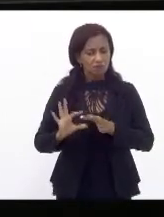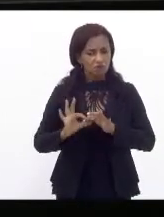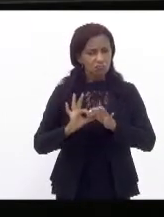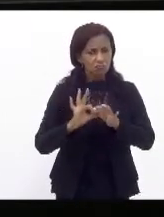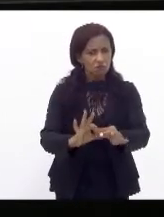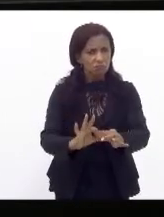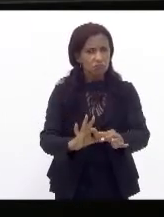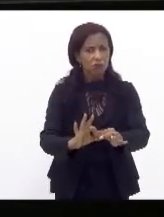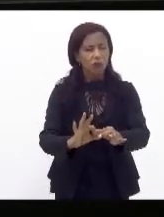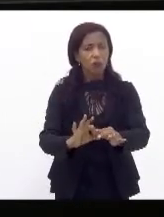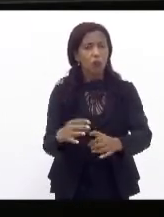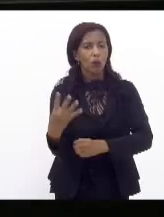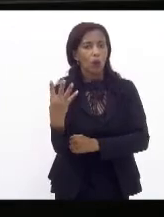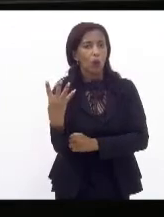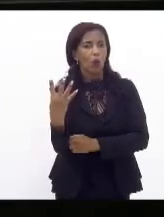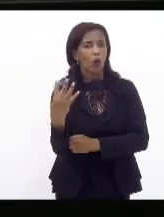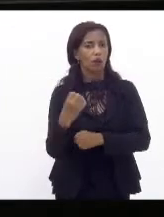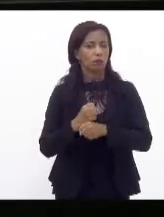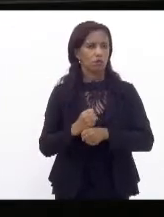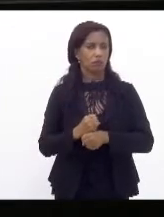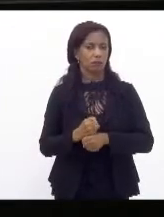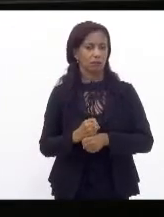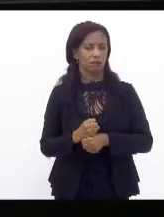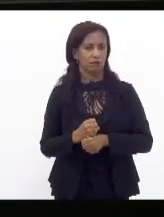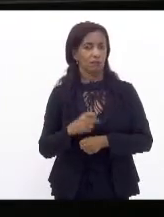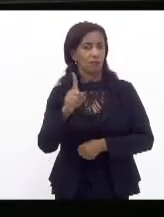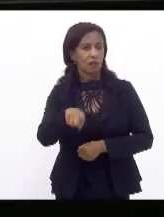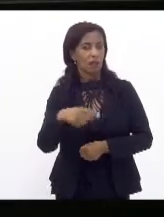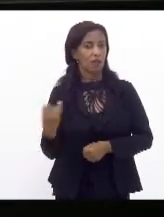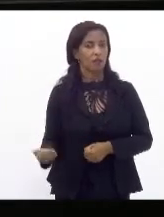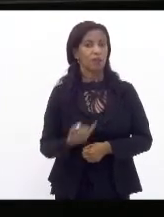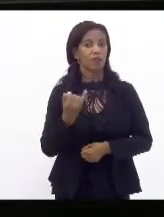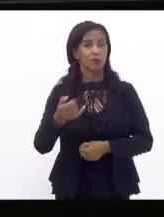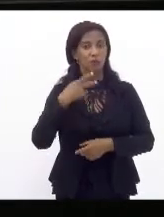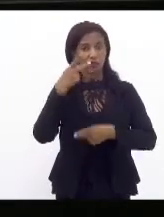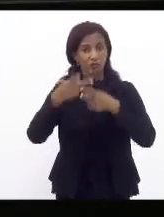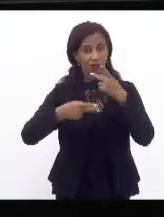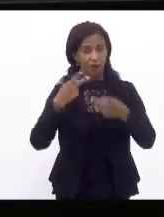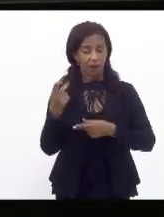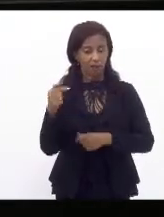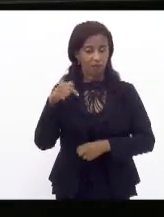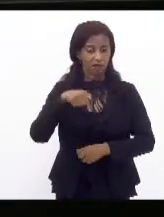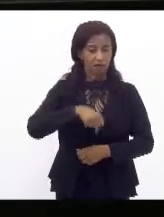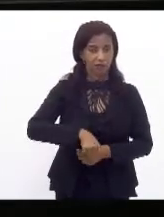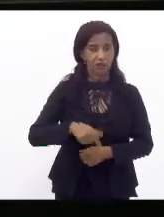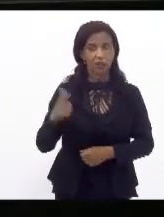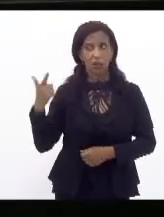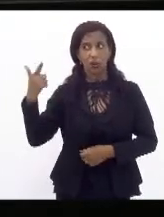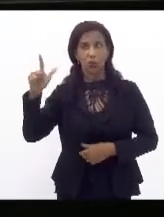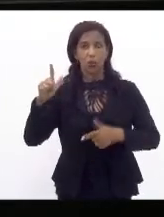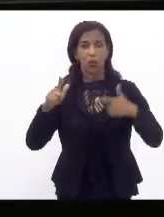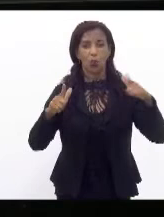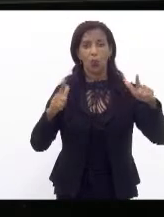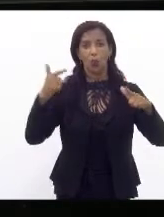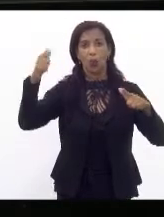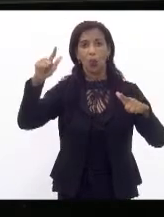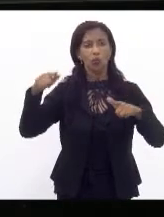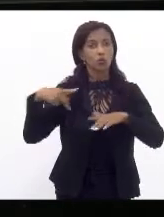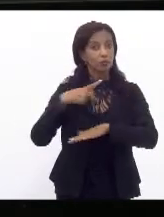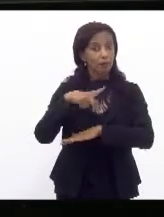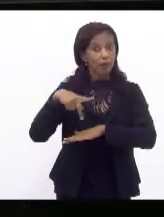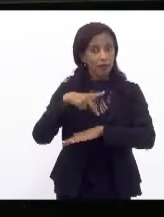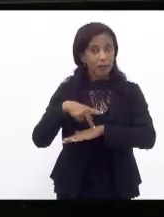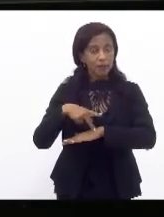né, por 4 anos. E é importante a gente falar aqui que outros